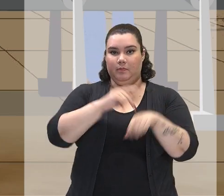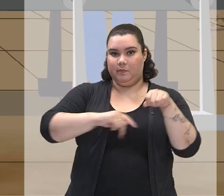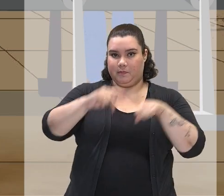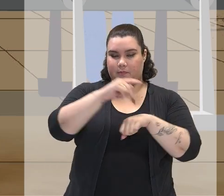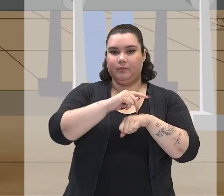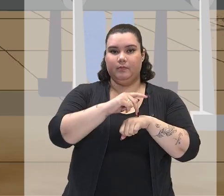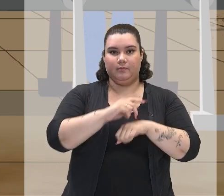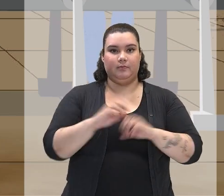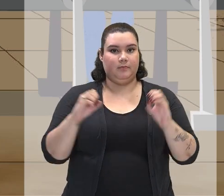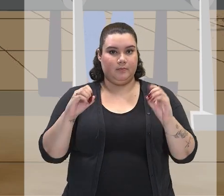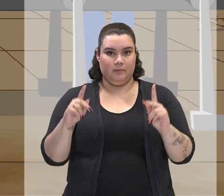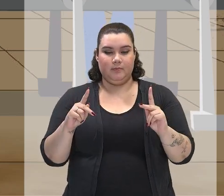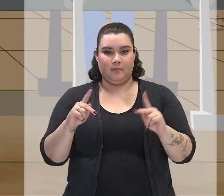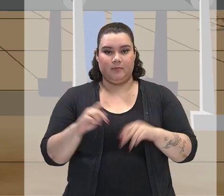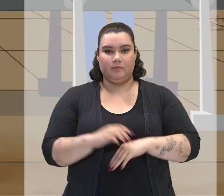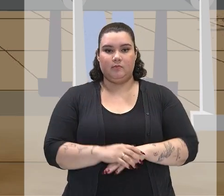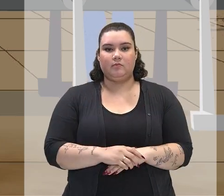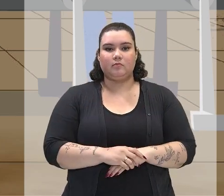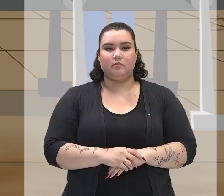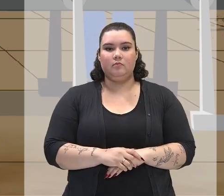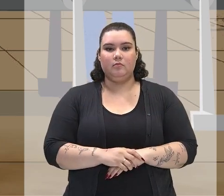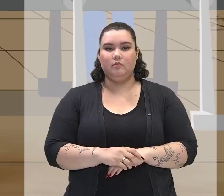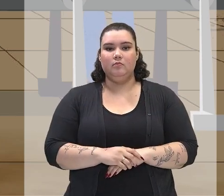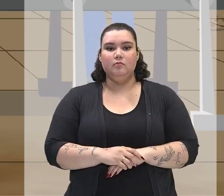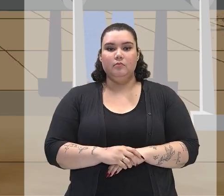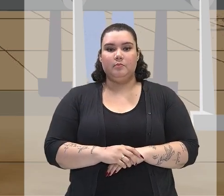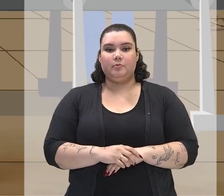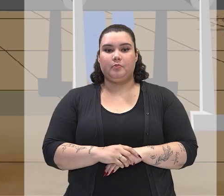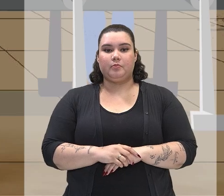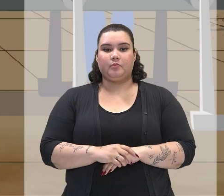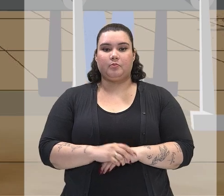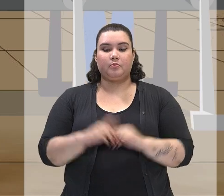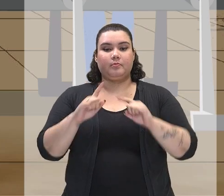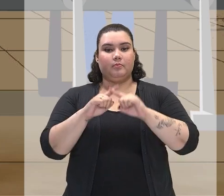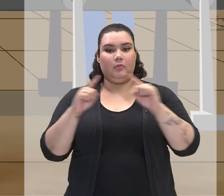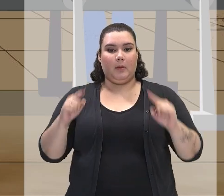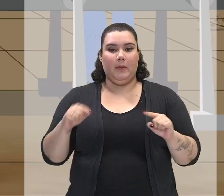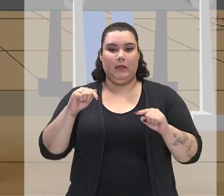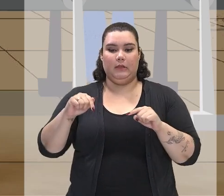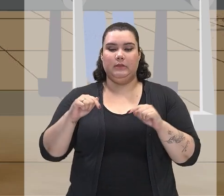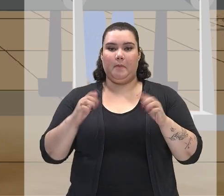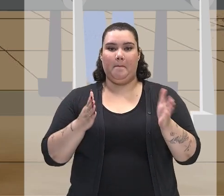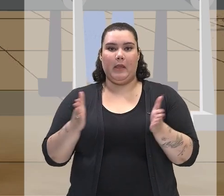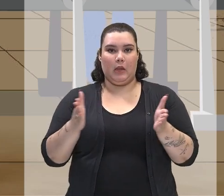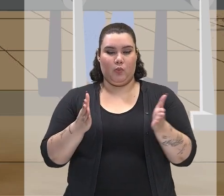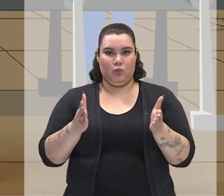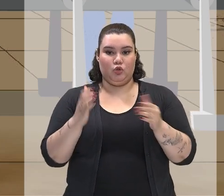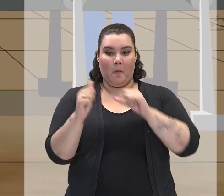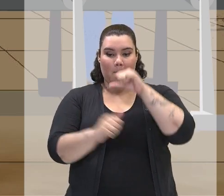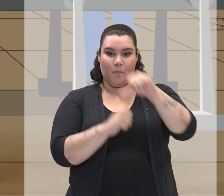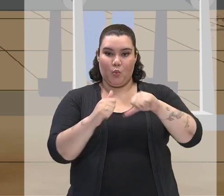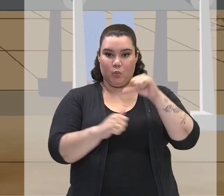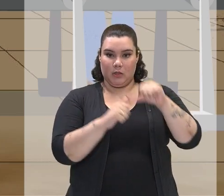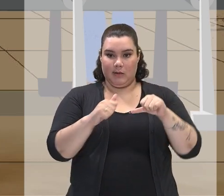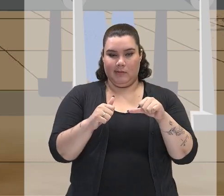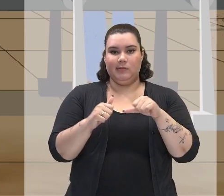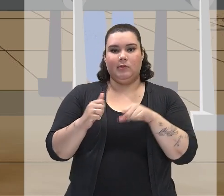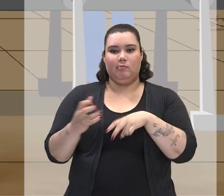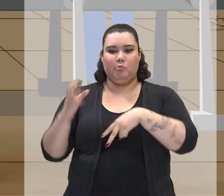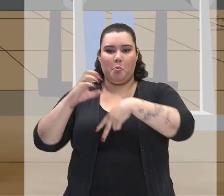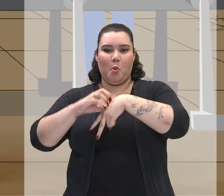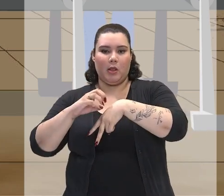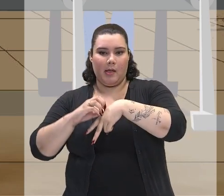fato, tá bom? Só que nesse movimento de transformação de monarquia